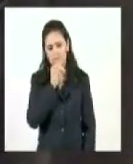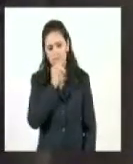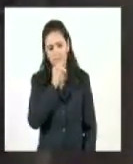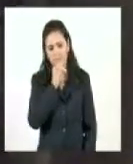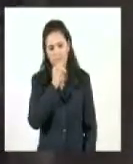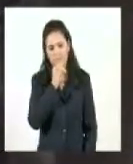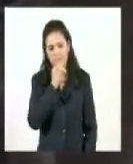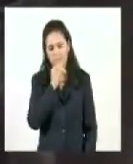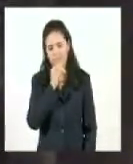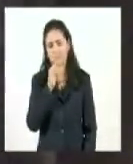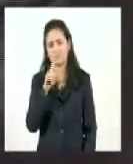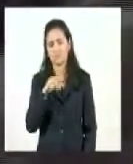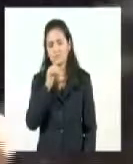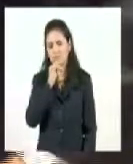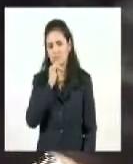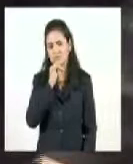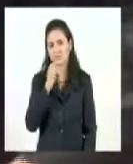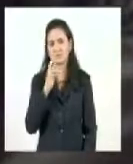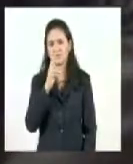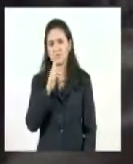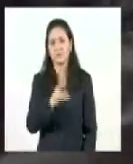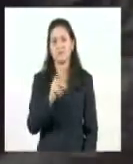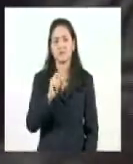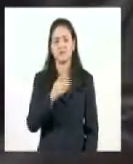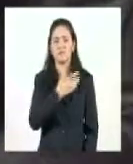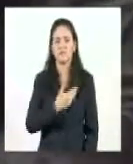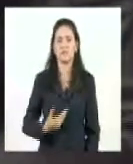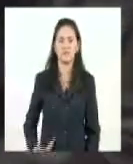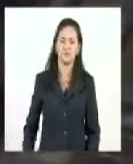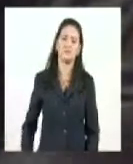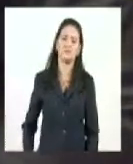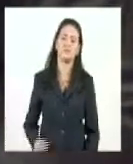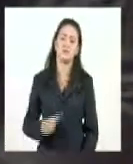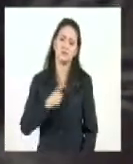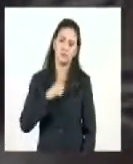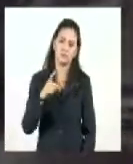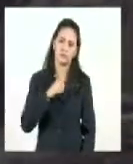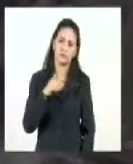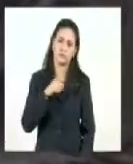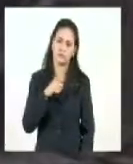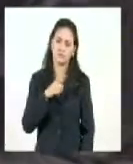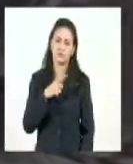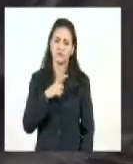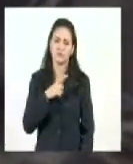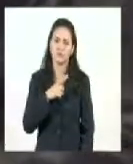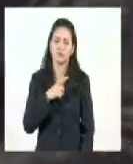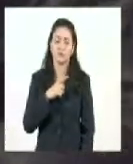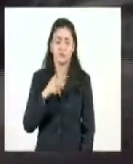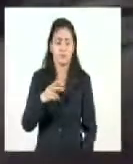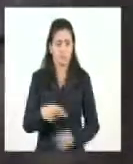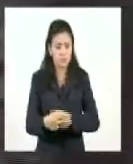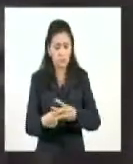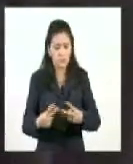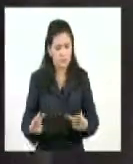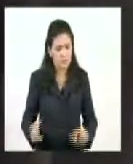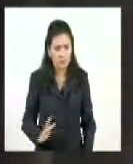são tristes as respostas que esse governo vem dando para os escândalos que aqui estão